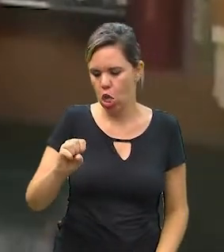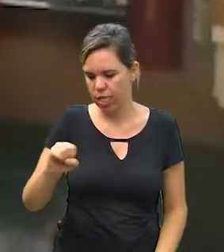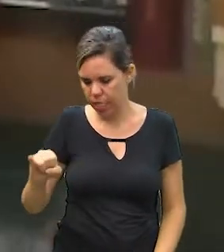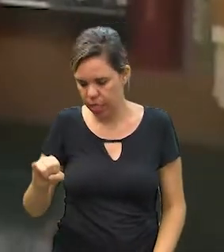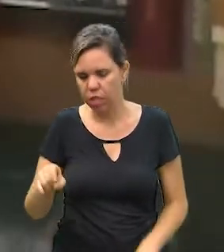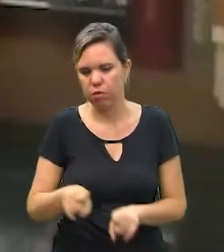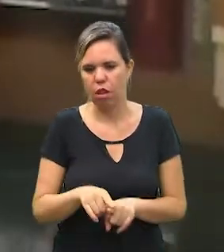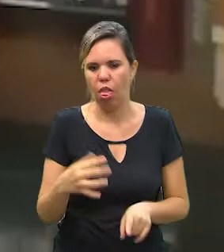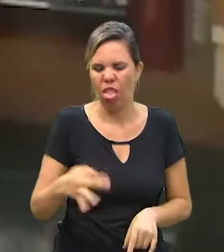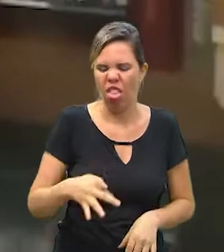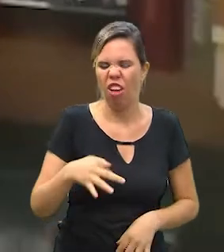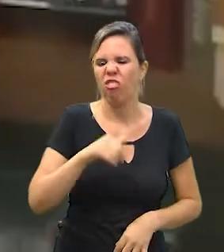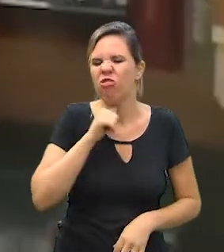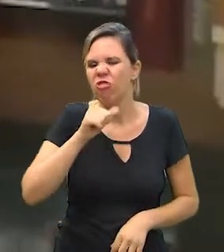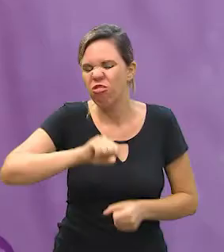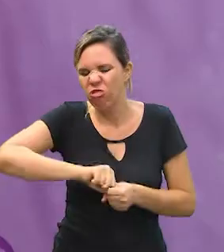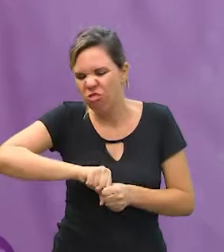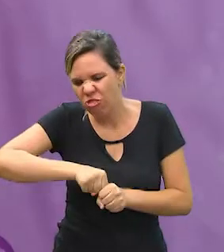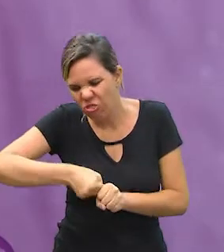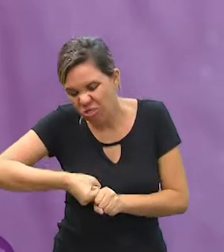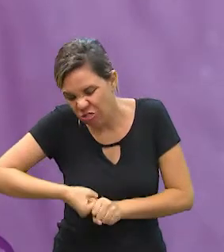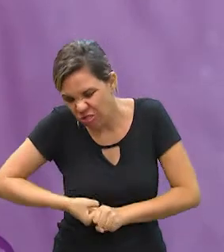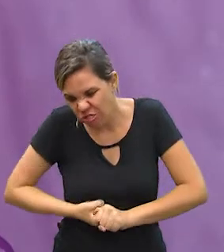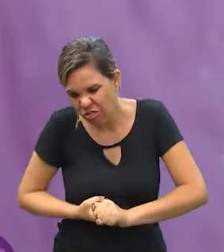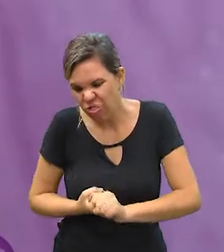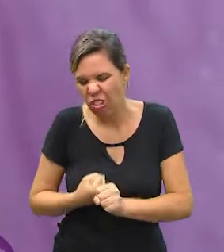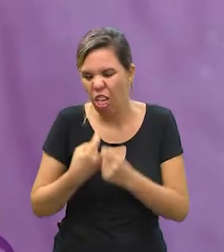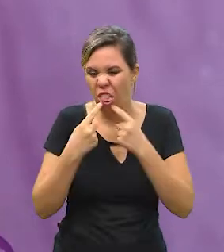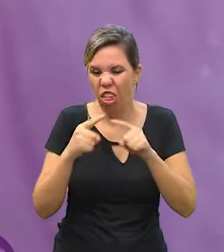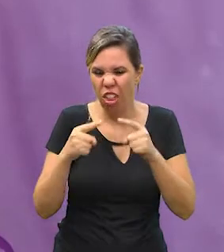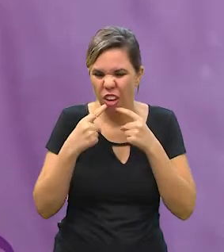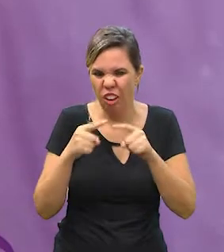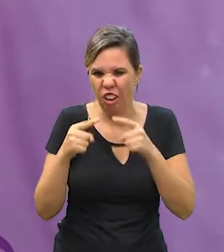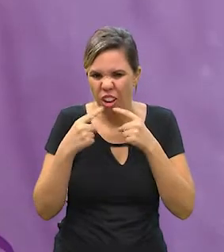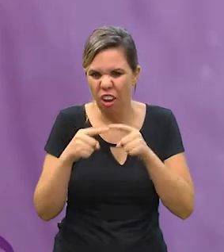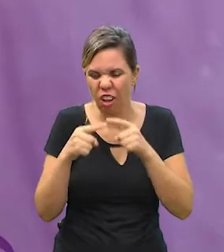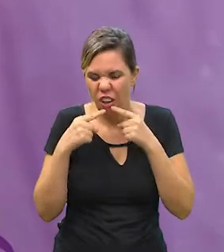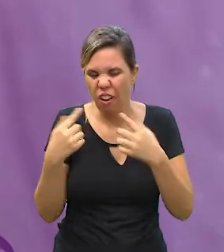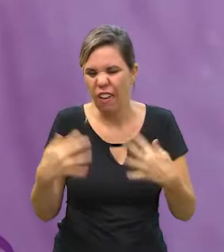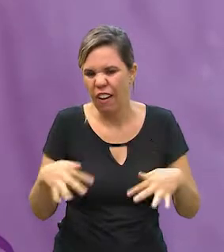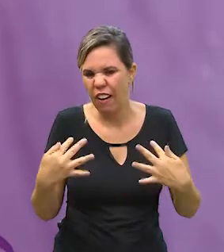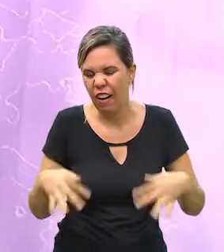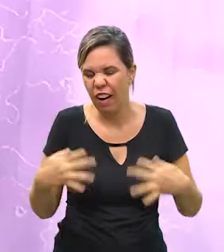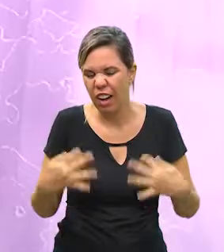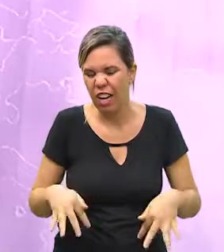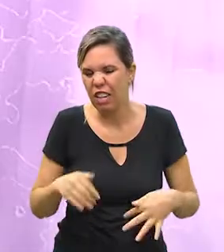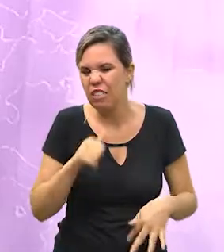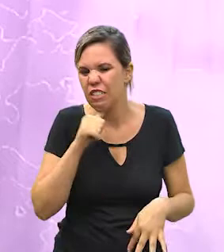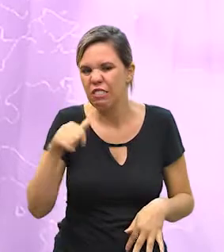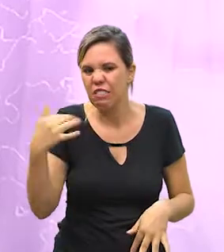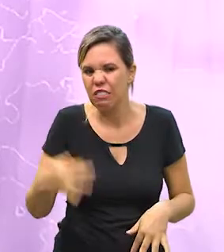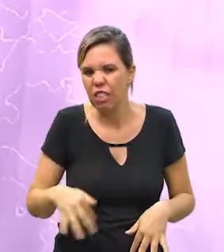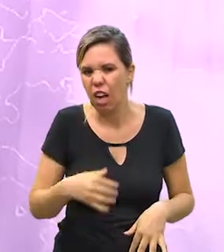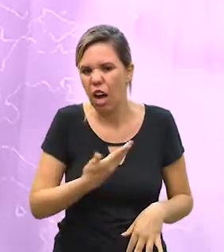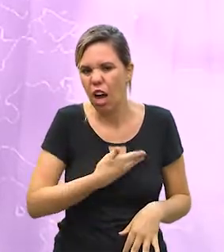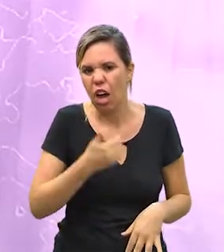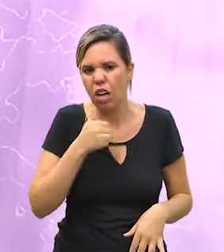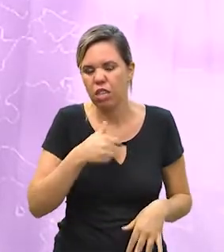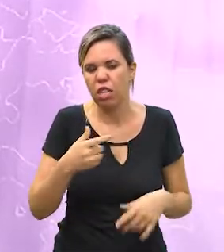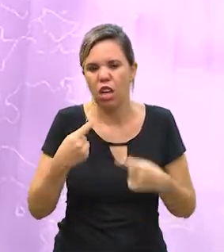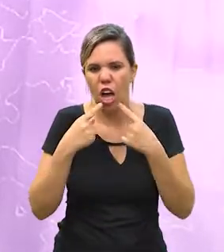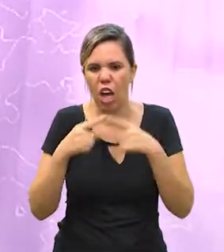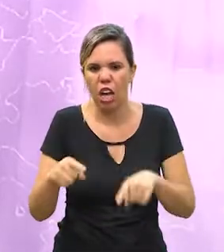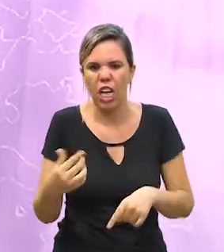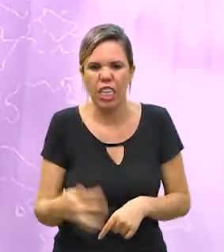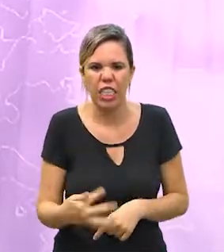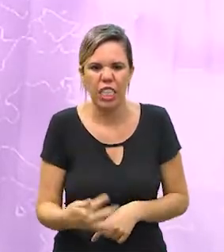fortes, dores abdominais. Muitos reclamam de dor, né, quando tem, né, doutora, as crises. Eu ouço até colegas minhas reclamando